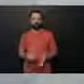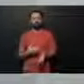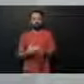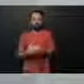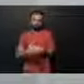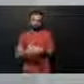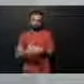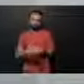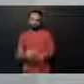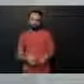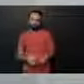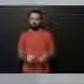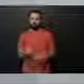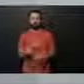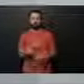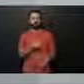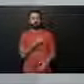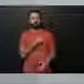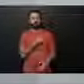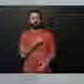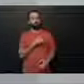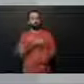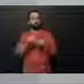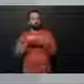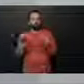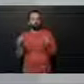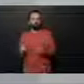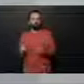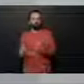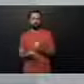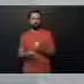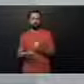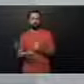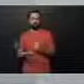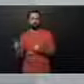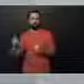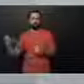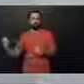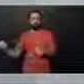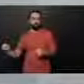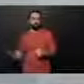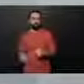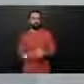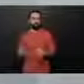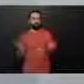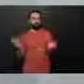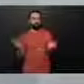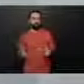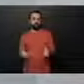o sistema de numeração decimal. Só que hoje nós vamos trabalhar com decomposição.